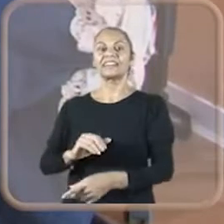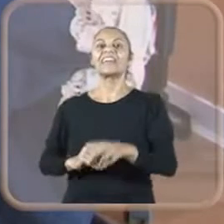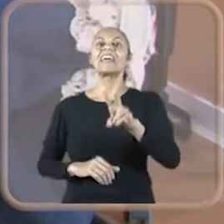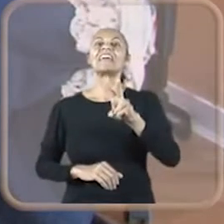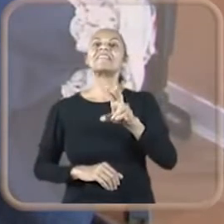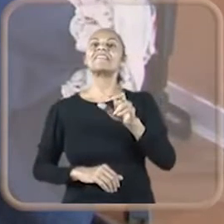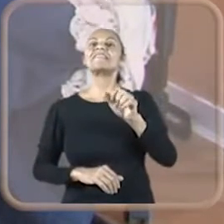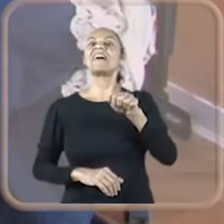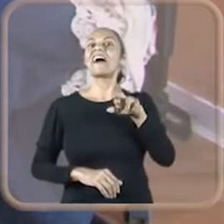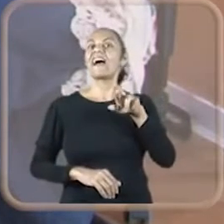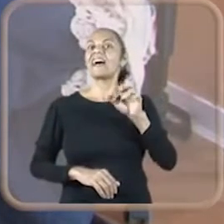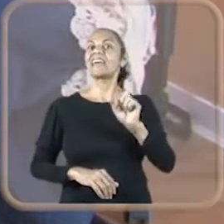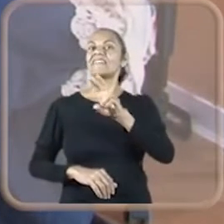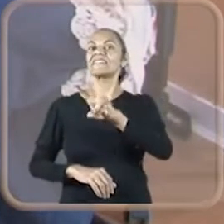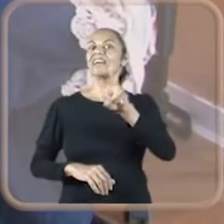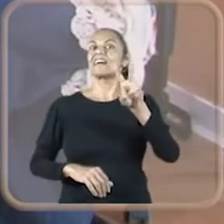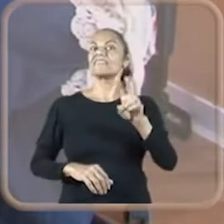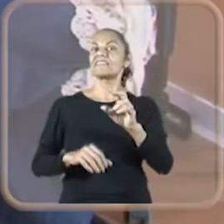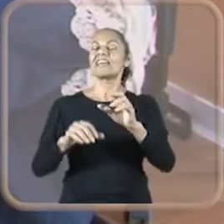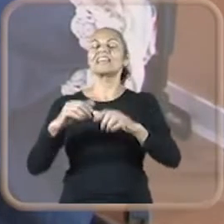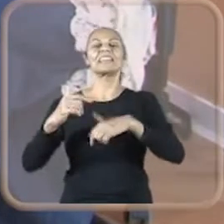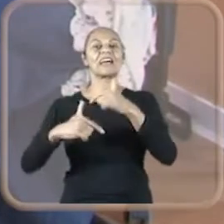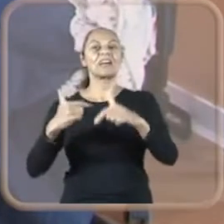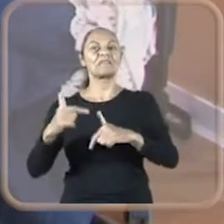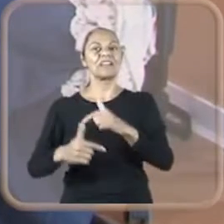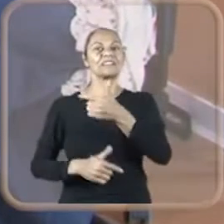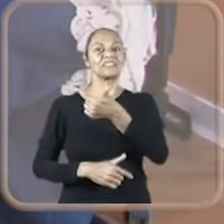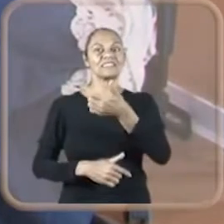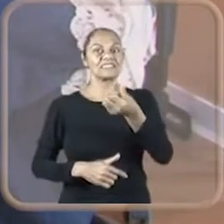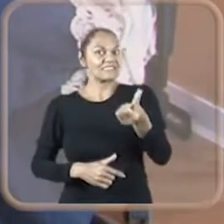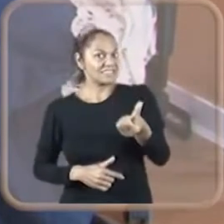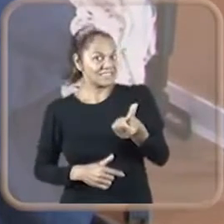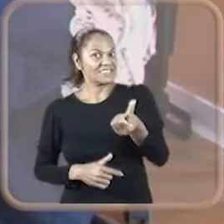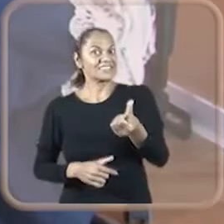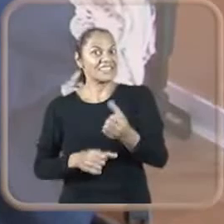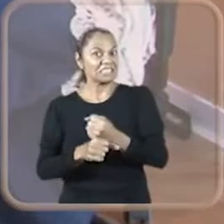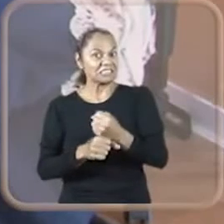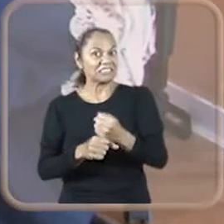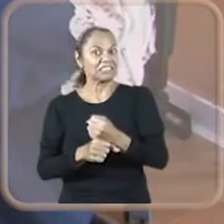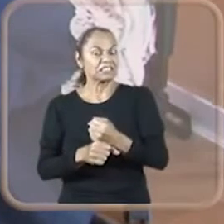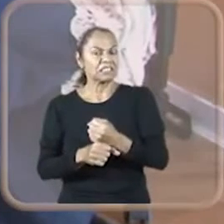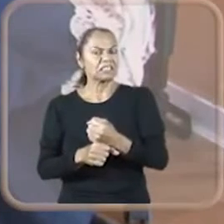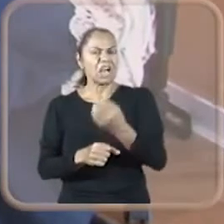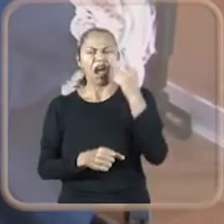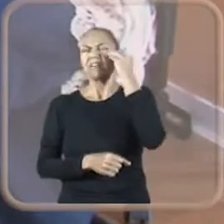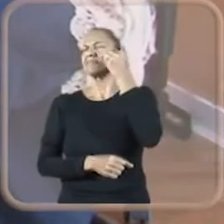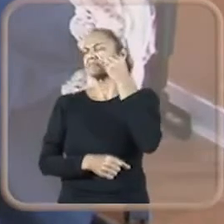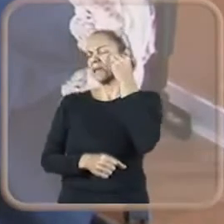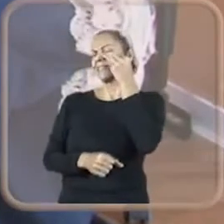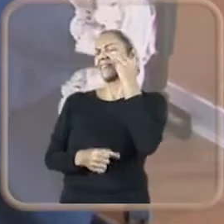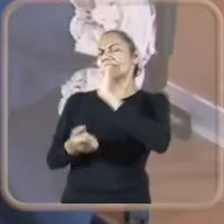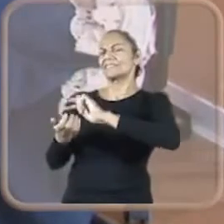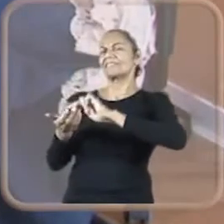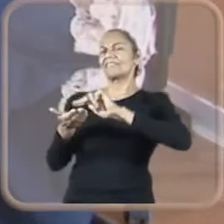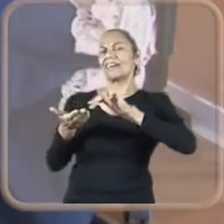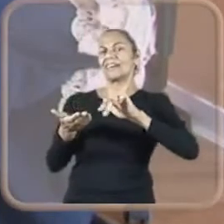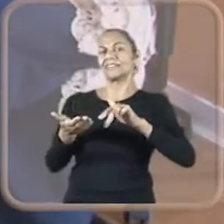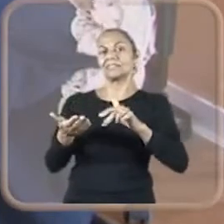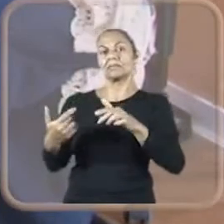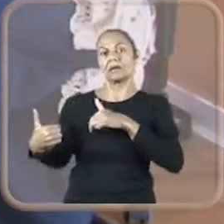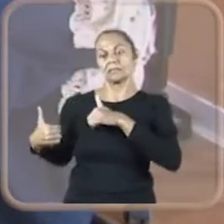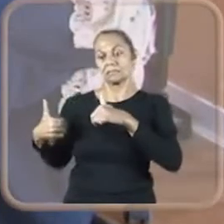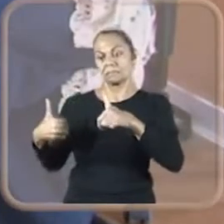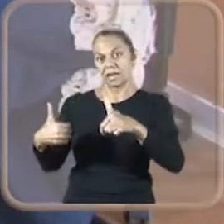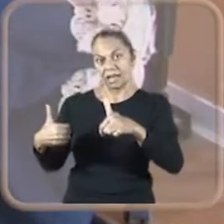de vara de infância e juventude de Vila Velha são 26 anos. Então eu ainda posso falar. Mas E até posso falar em